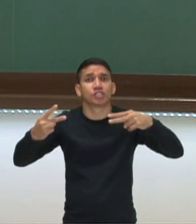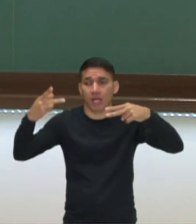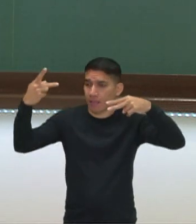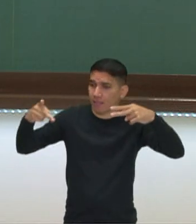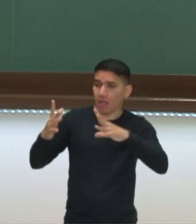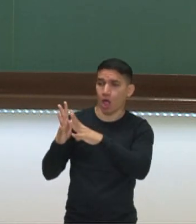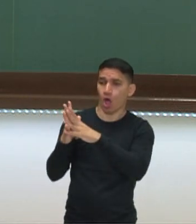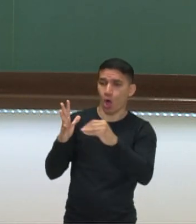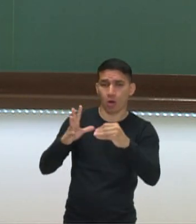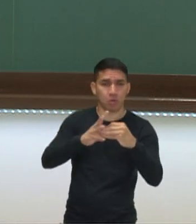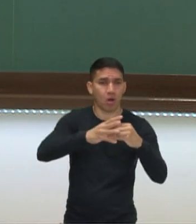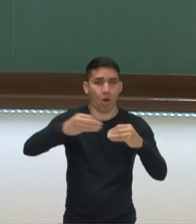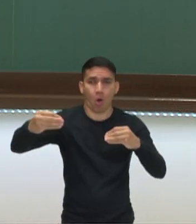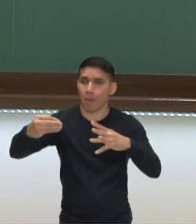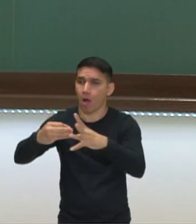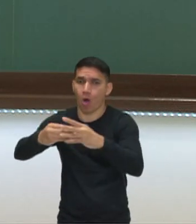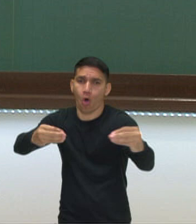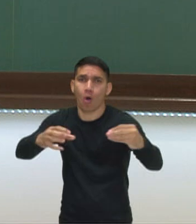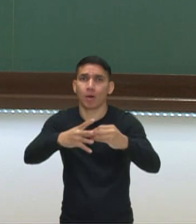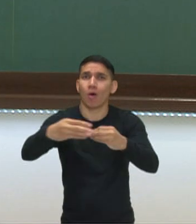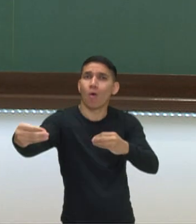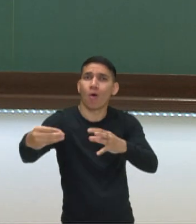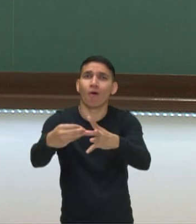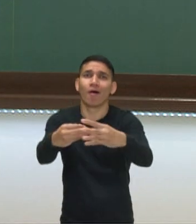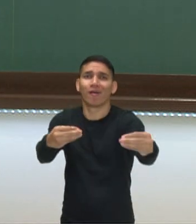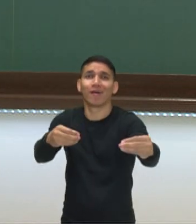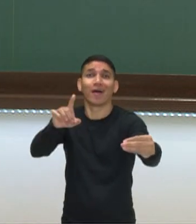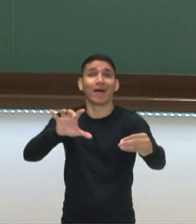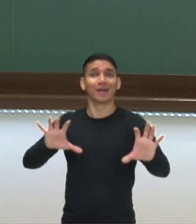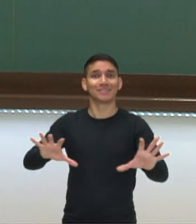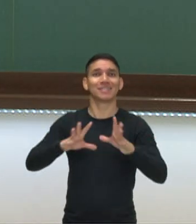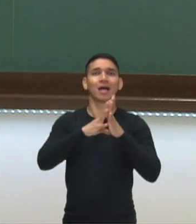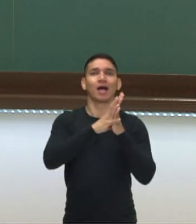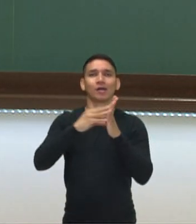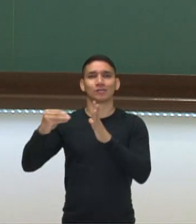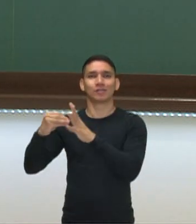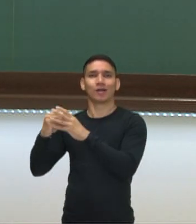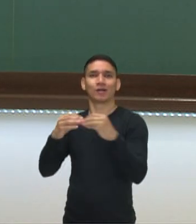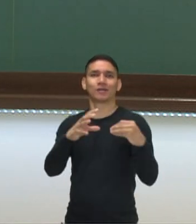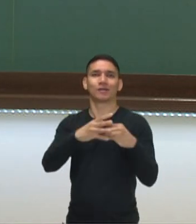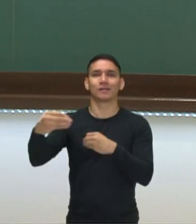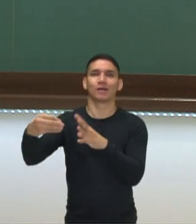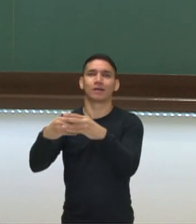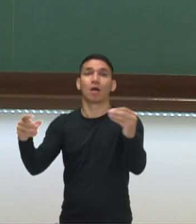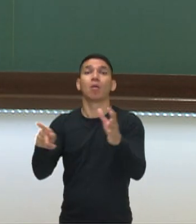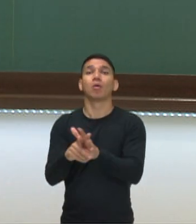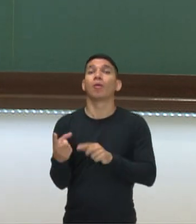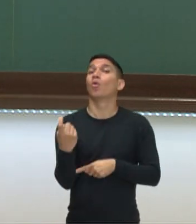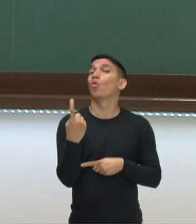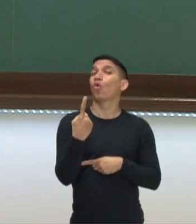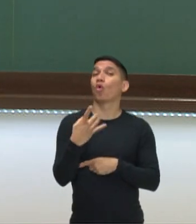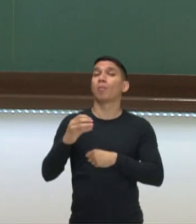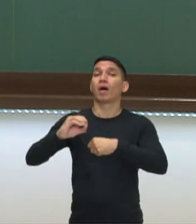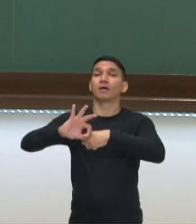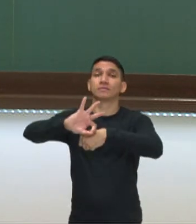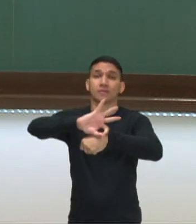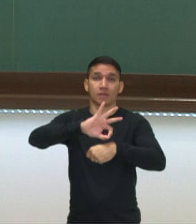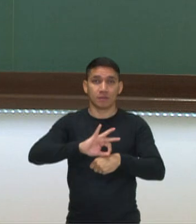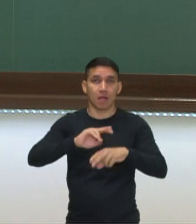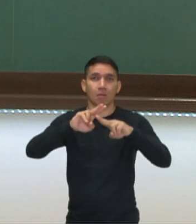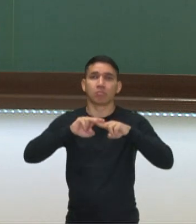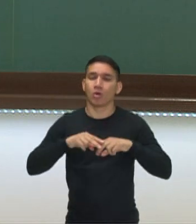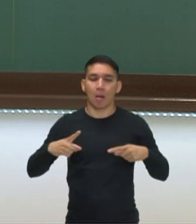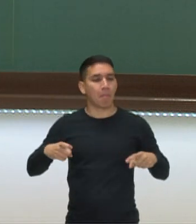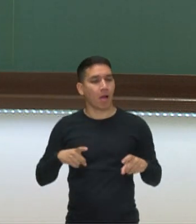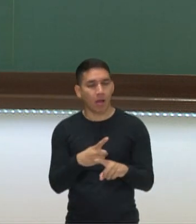dele. Então isso é um processo que ocorre com os seres unicelulares, como bactérias,